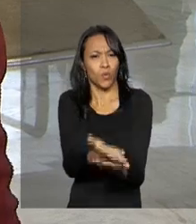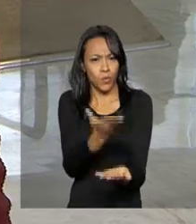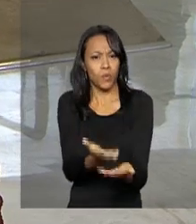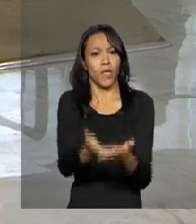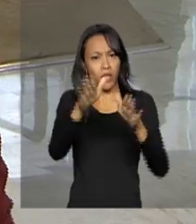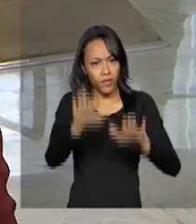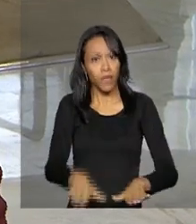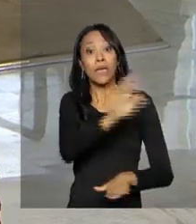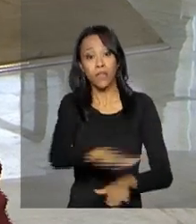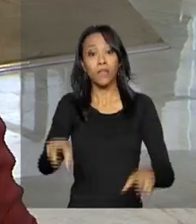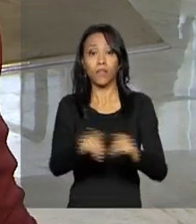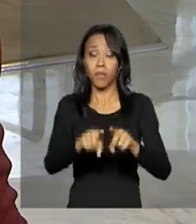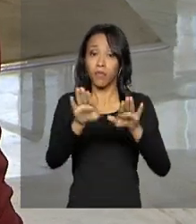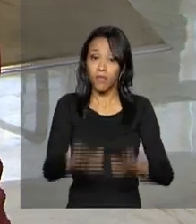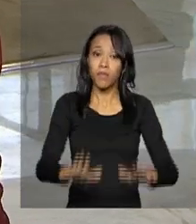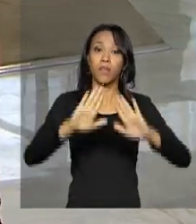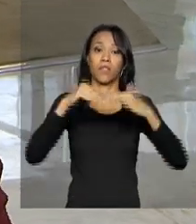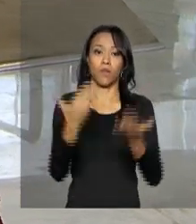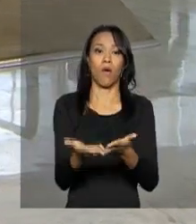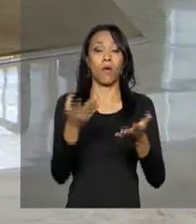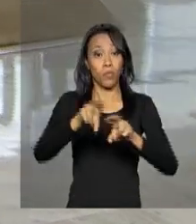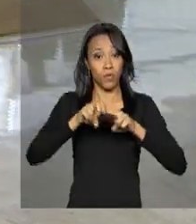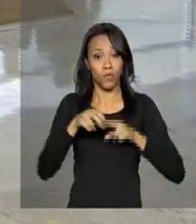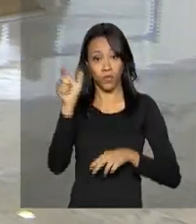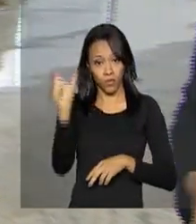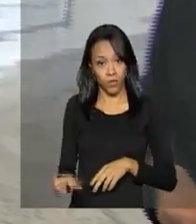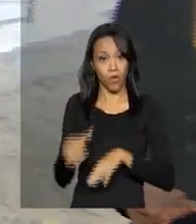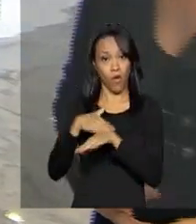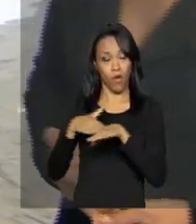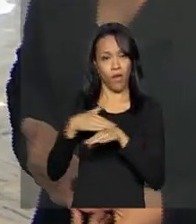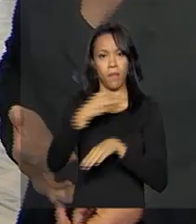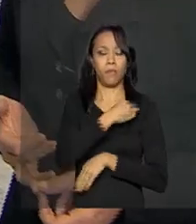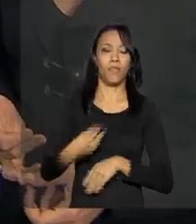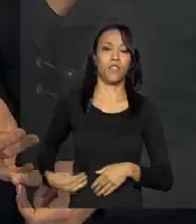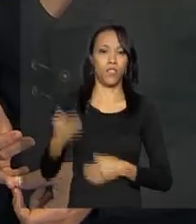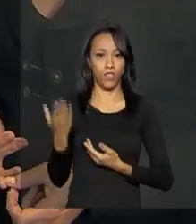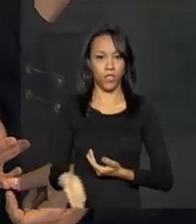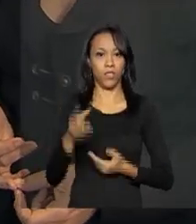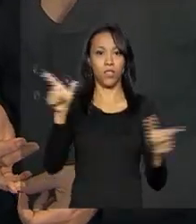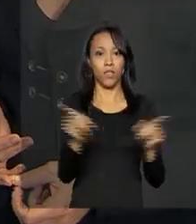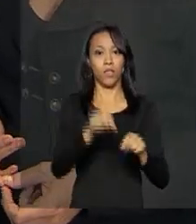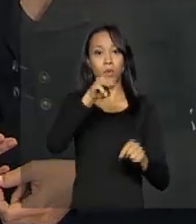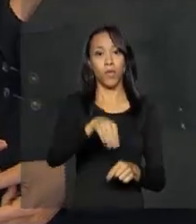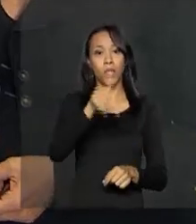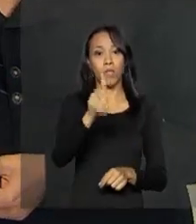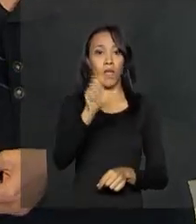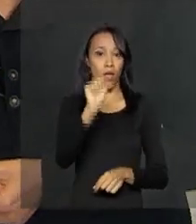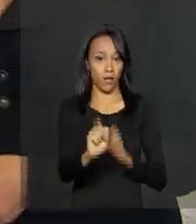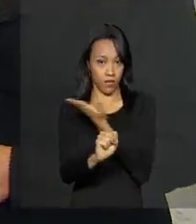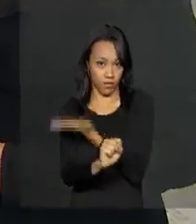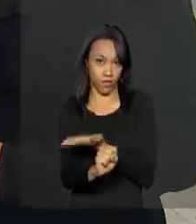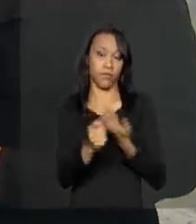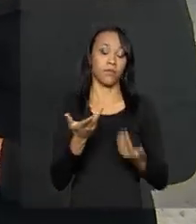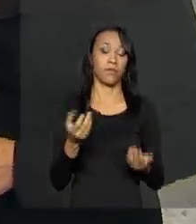crianças e adolescentes na escola por isso eu converso agora com a ministra Teresa Campelo do MDS o Ministério do Desenvolvimento Social e combate